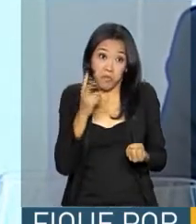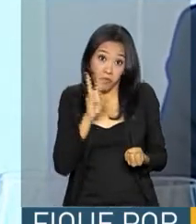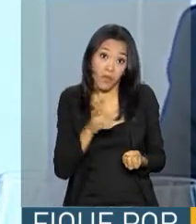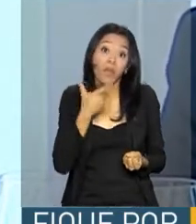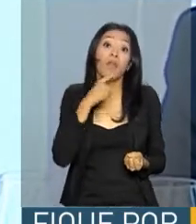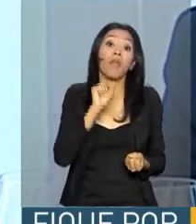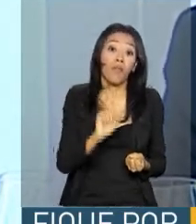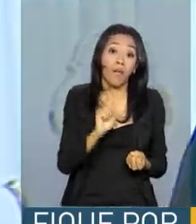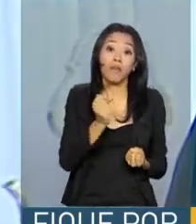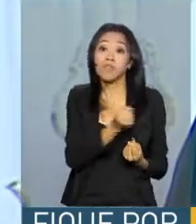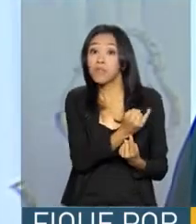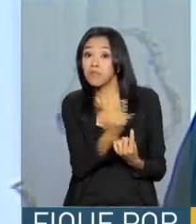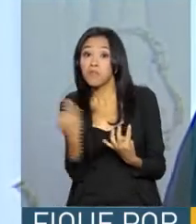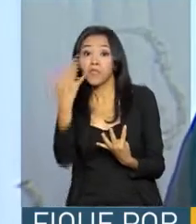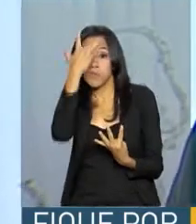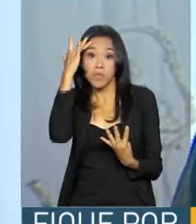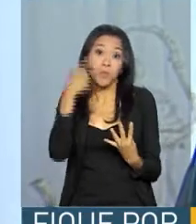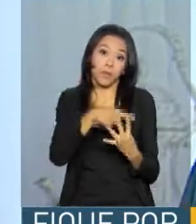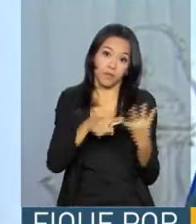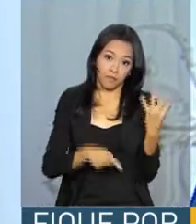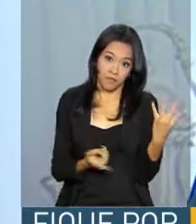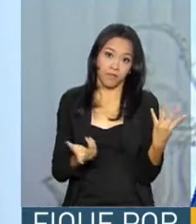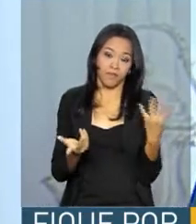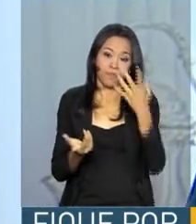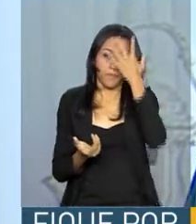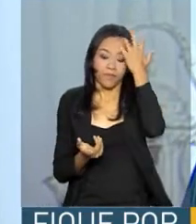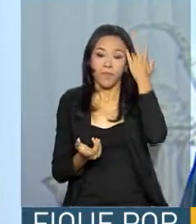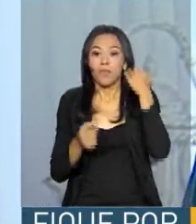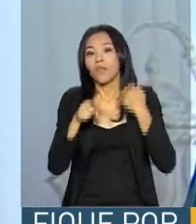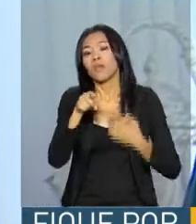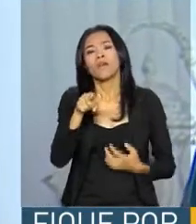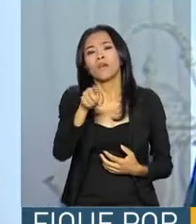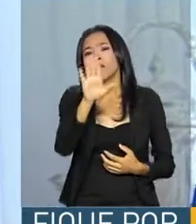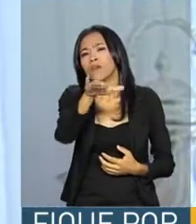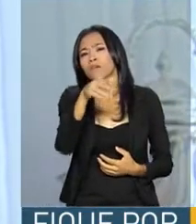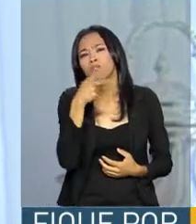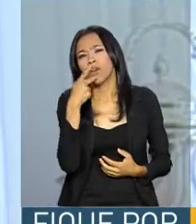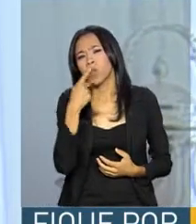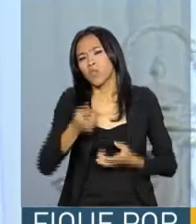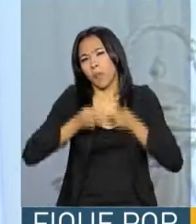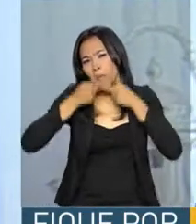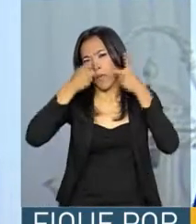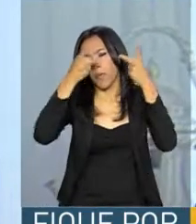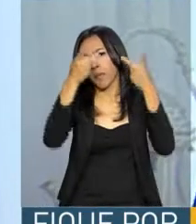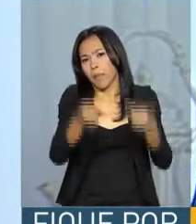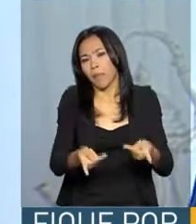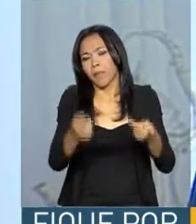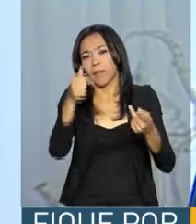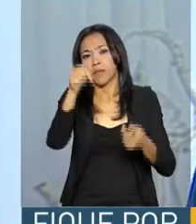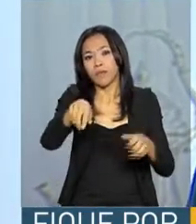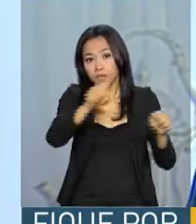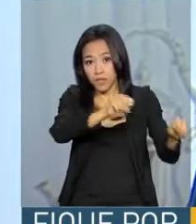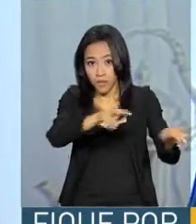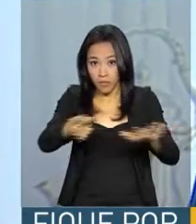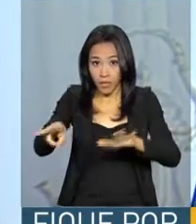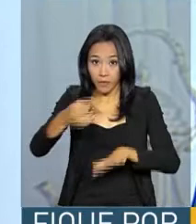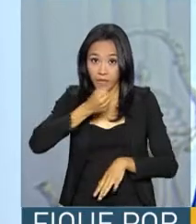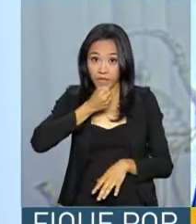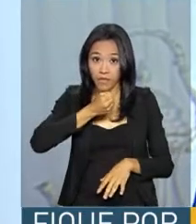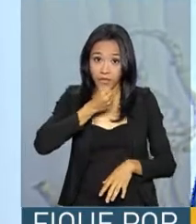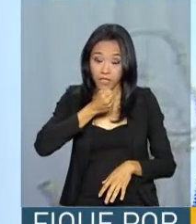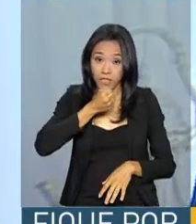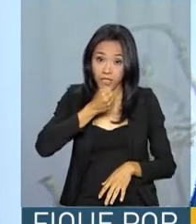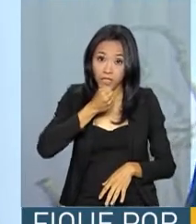né? Esperar. O senhor falou sobre as denúncias e essa semana, numa entrevista, o presidente